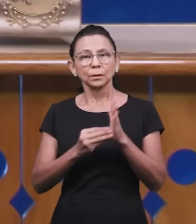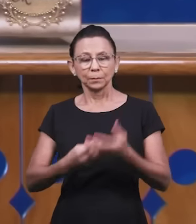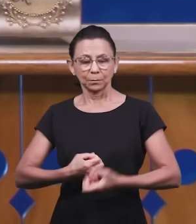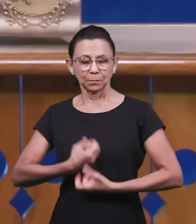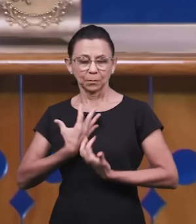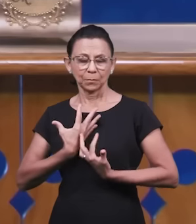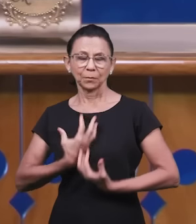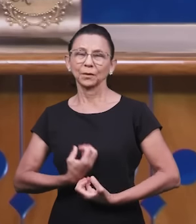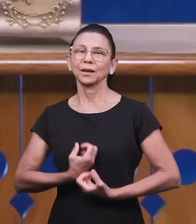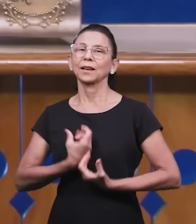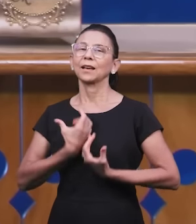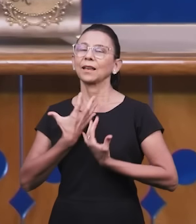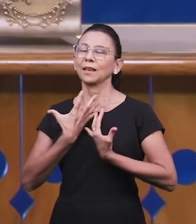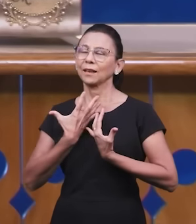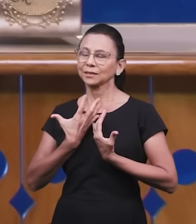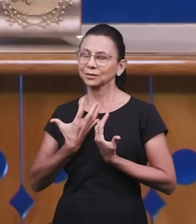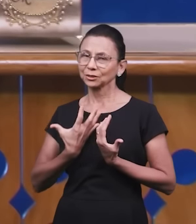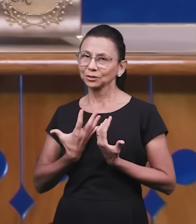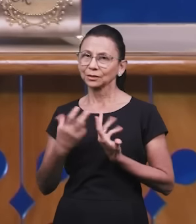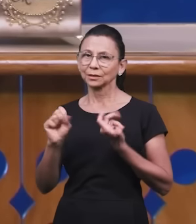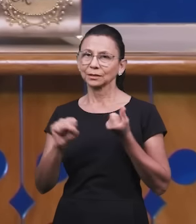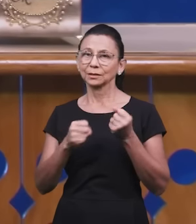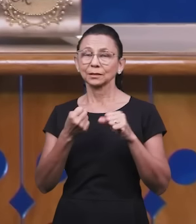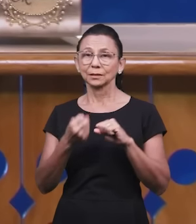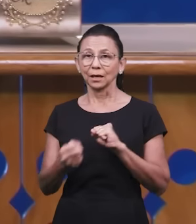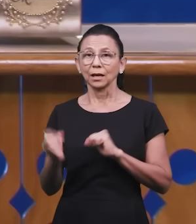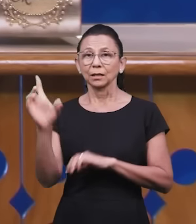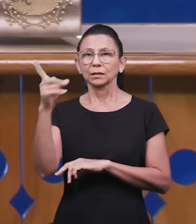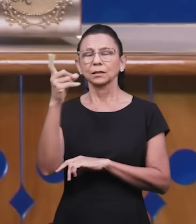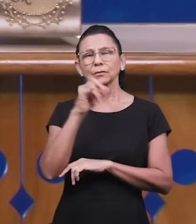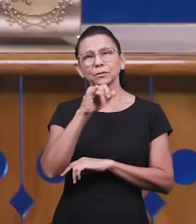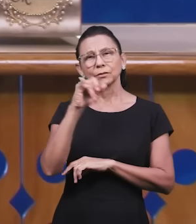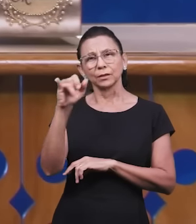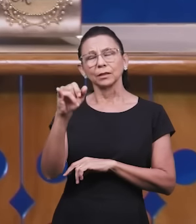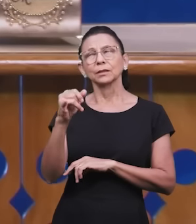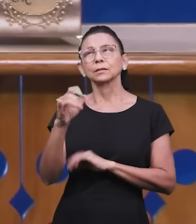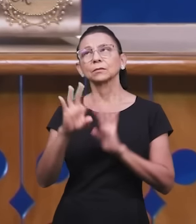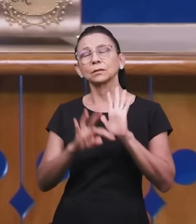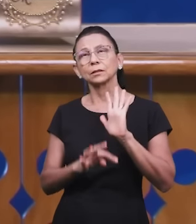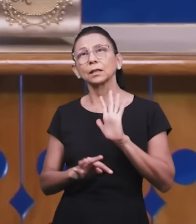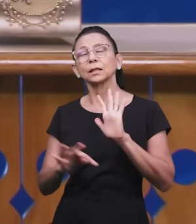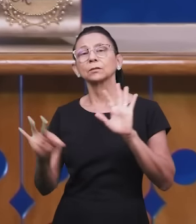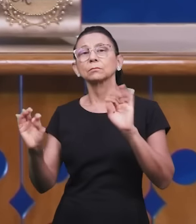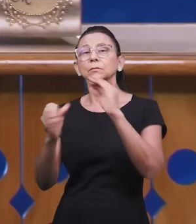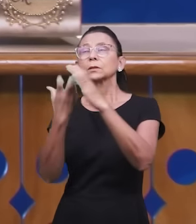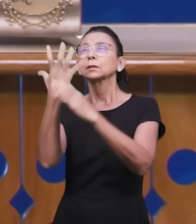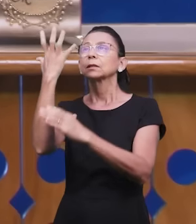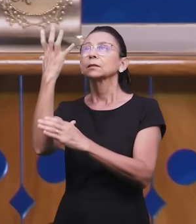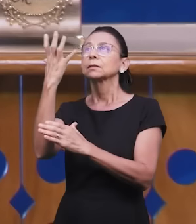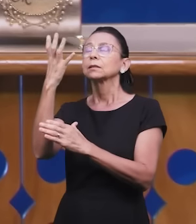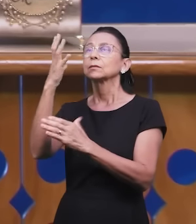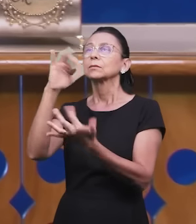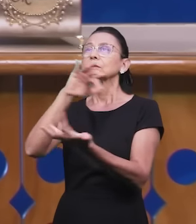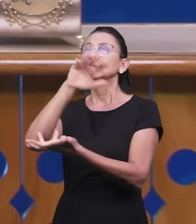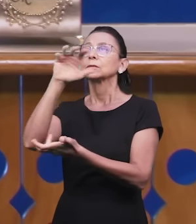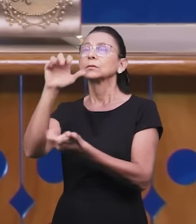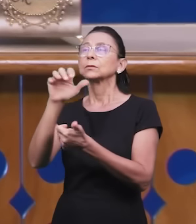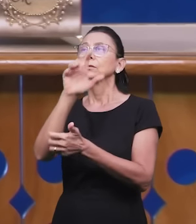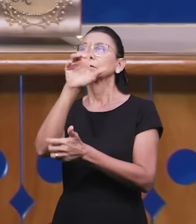aqui a poesia, né? A poesia de Davi falando exatamente dos céus, de tudo aquilo que Deus fez e fazendo também uma